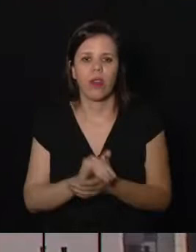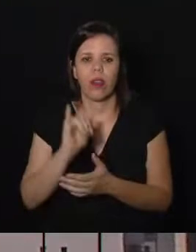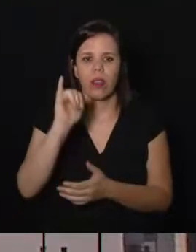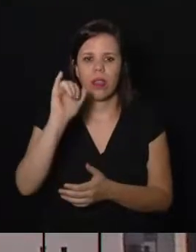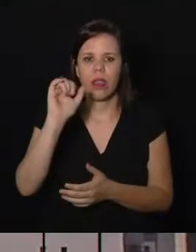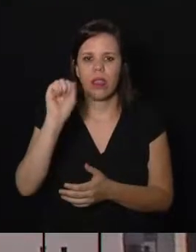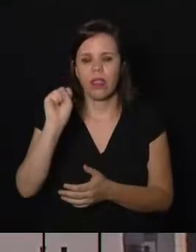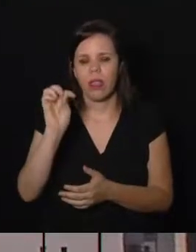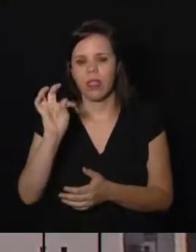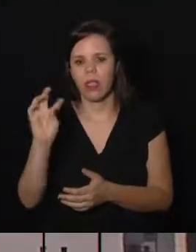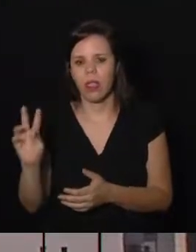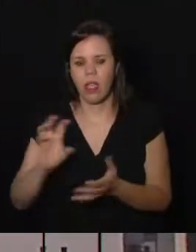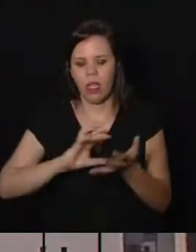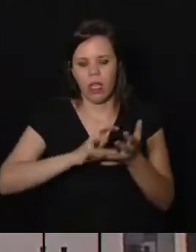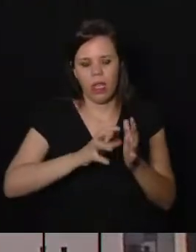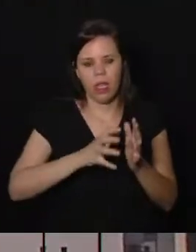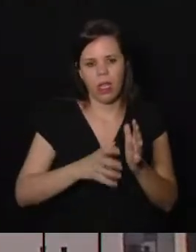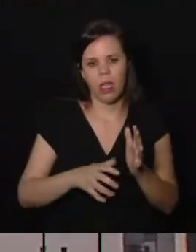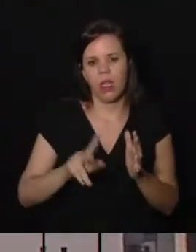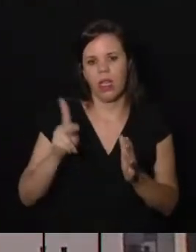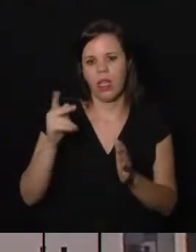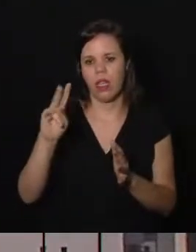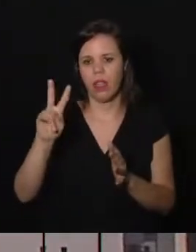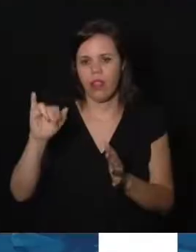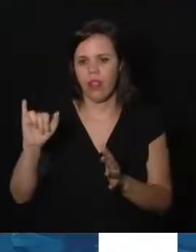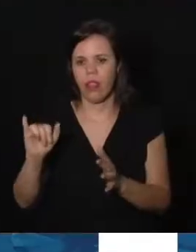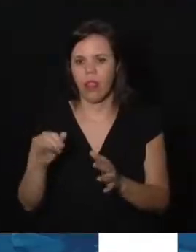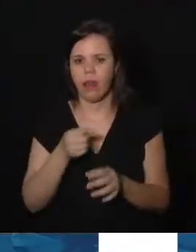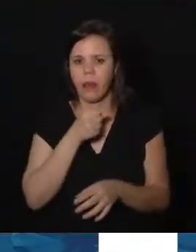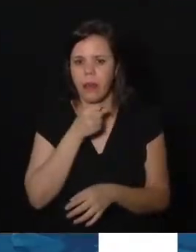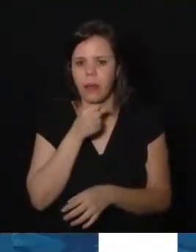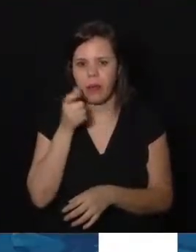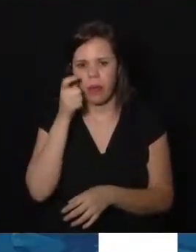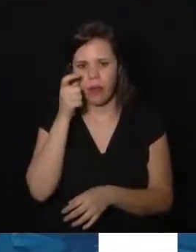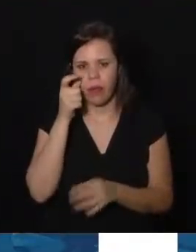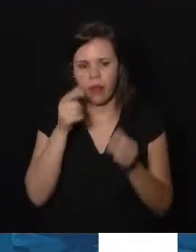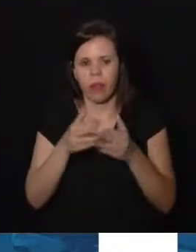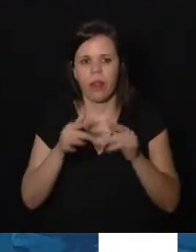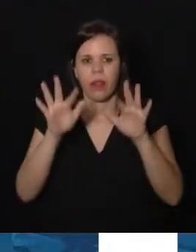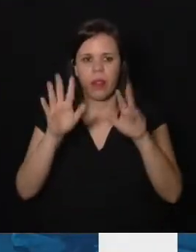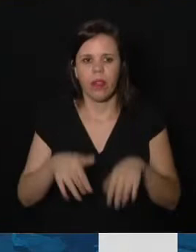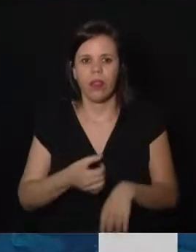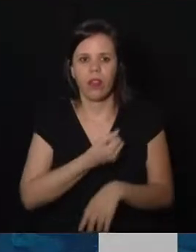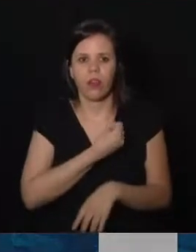IST, HIV e AIDS. Confira a reportagem. No requerimento de número